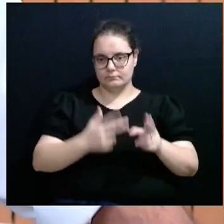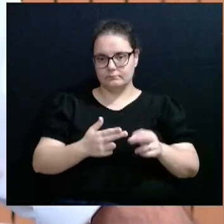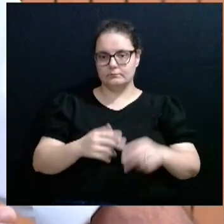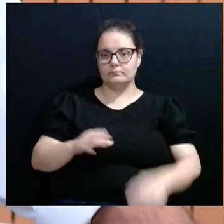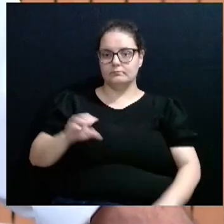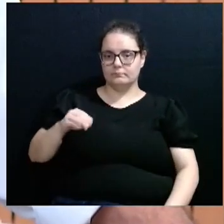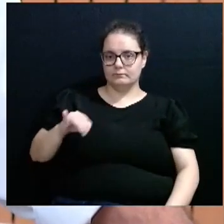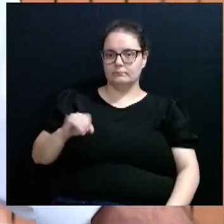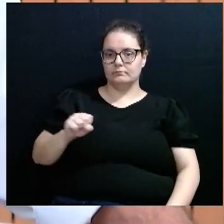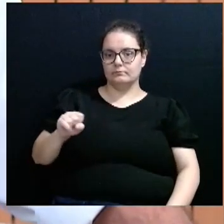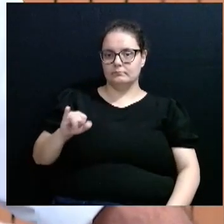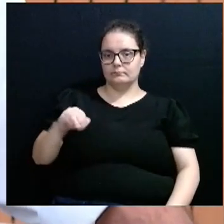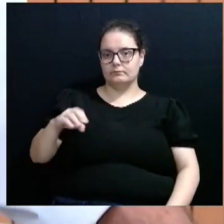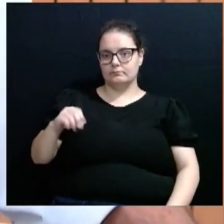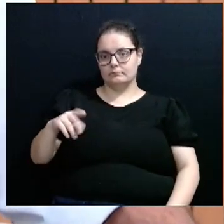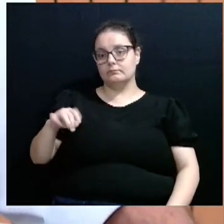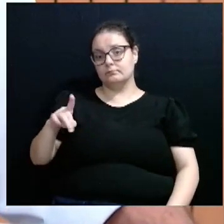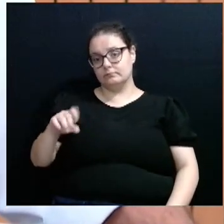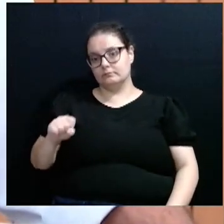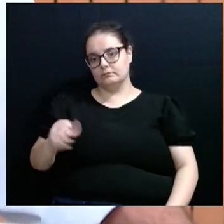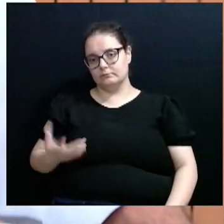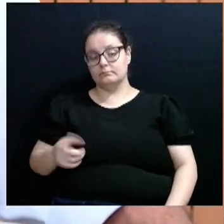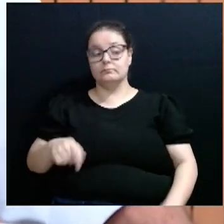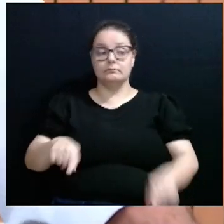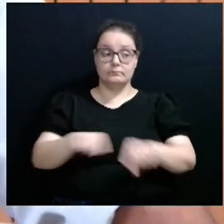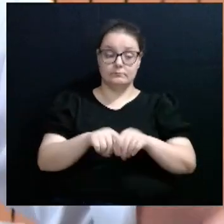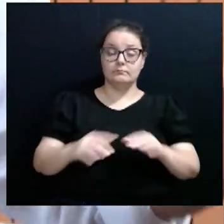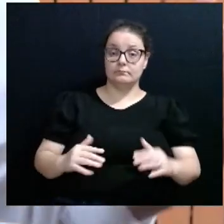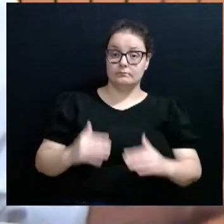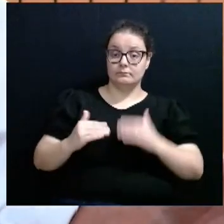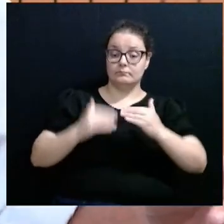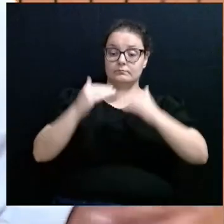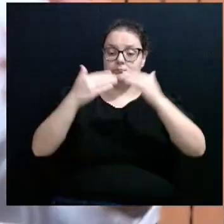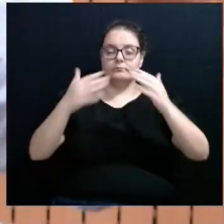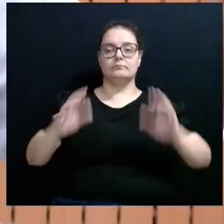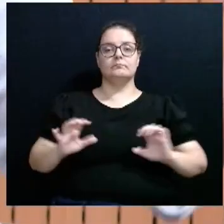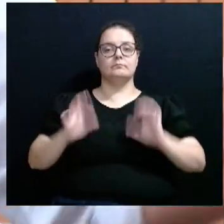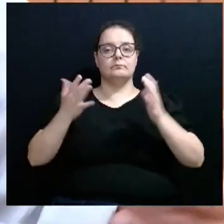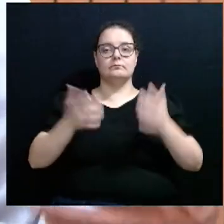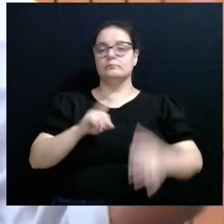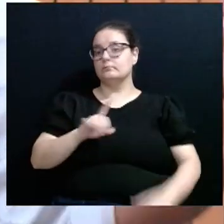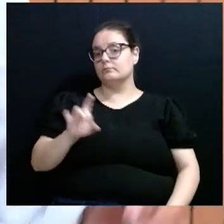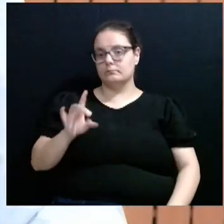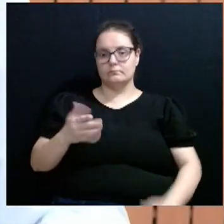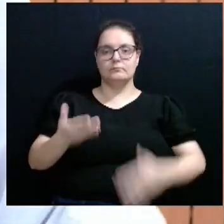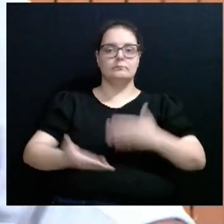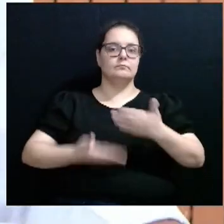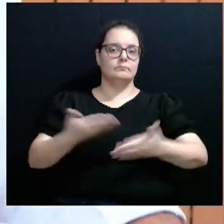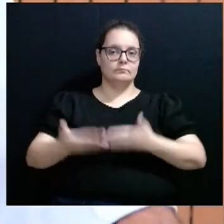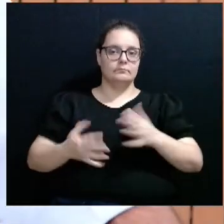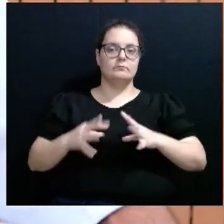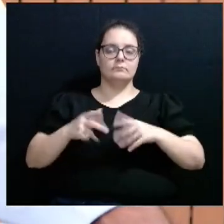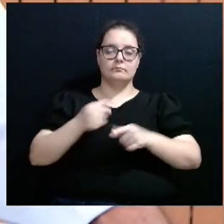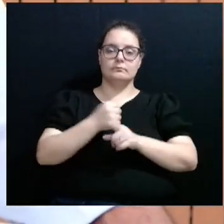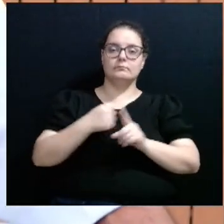Mas é também promover eventos como esse para levar não só para os servidores, mas para a sociedade. Eu já quero